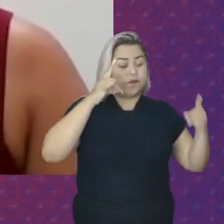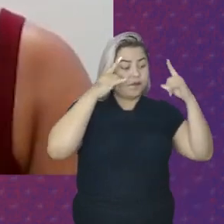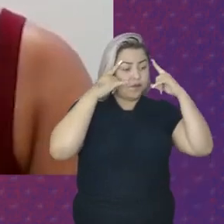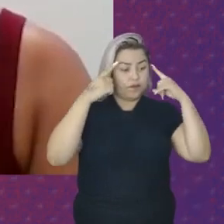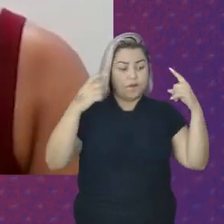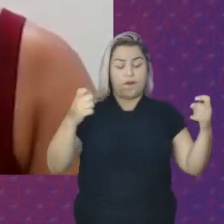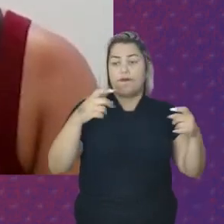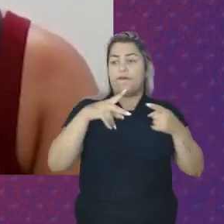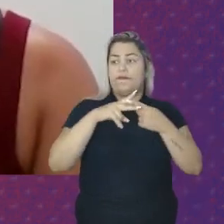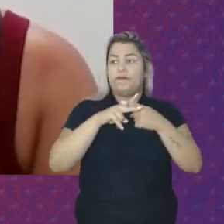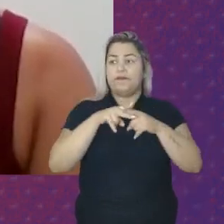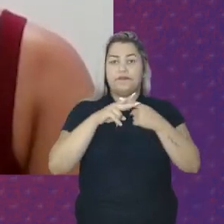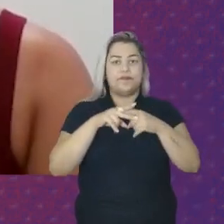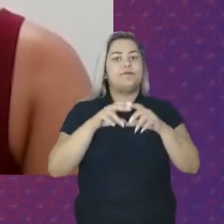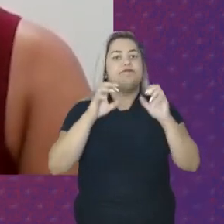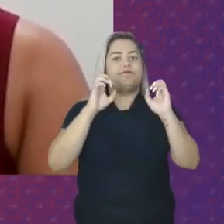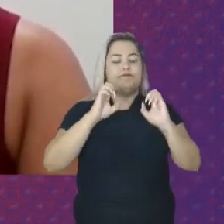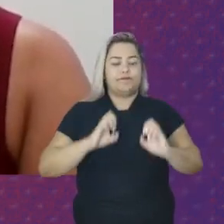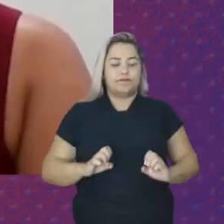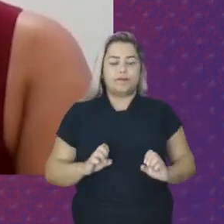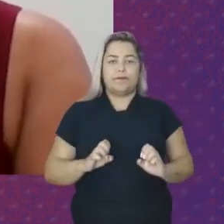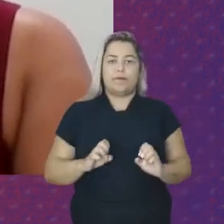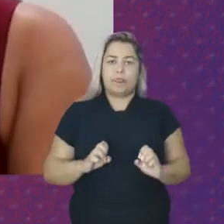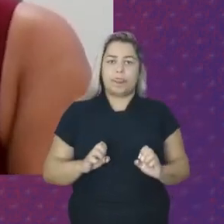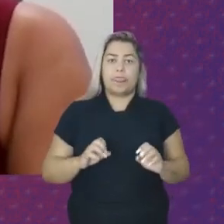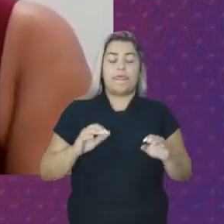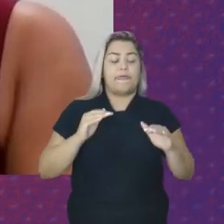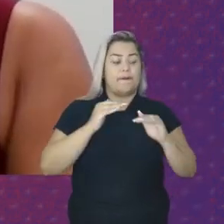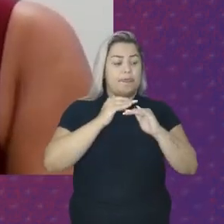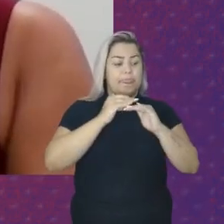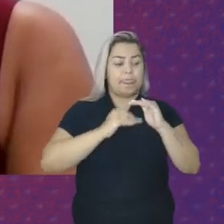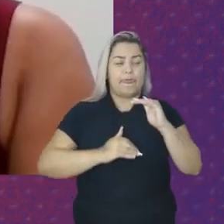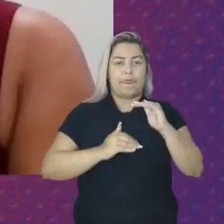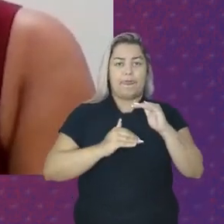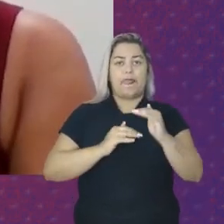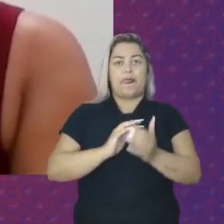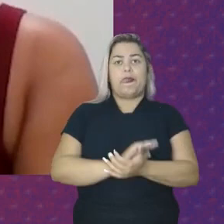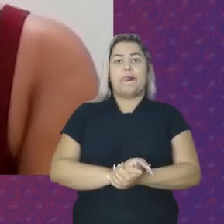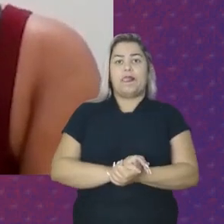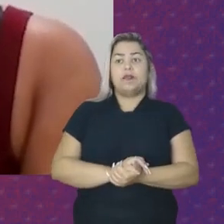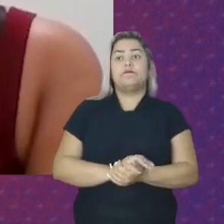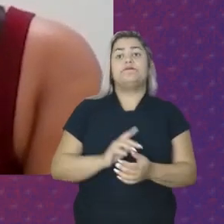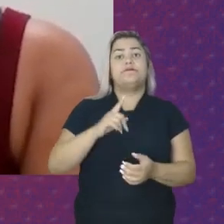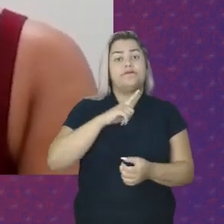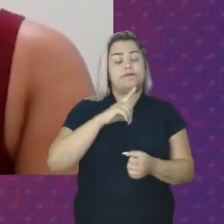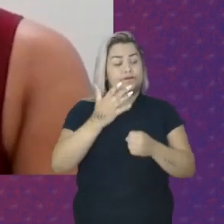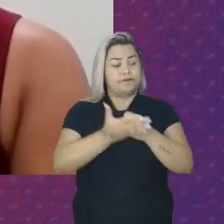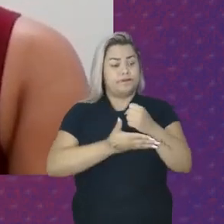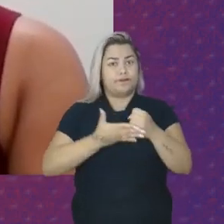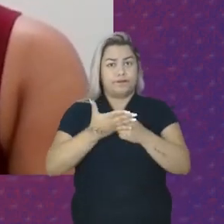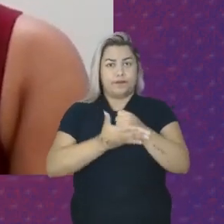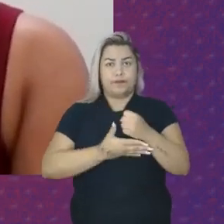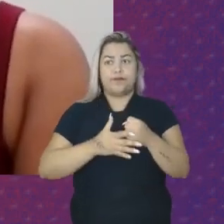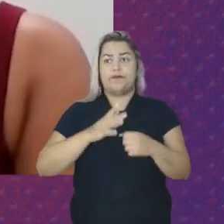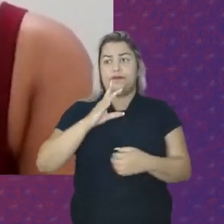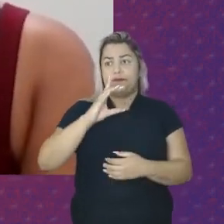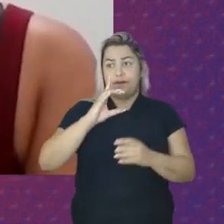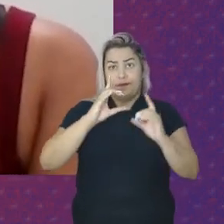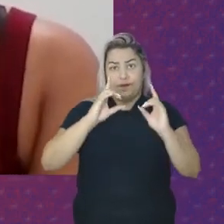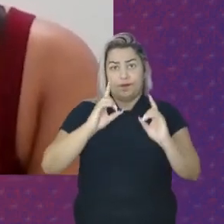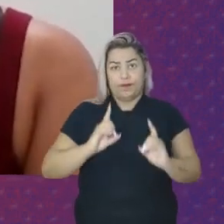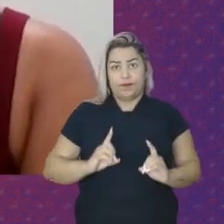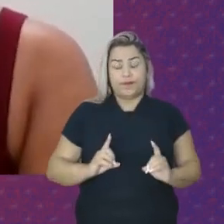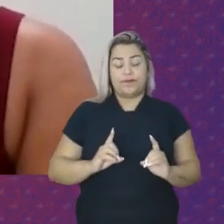a manutenção dessa estrutura social que é desigual, mas sim que tem como base a garantia de direitos.